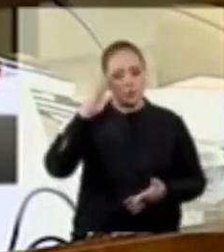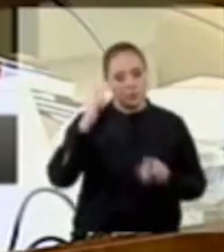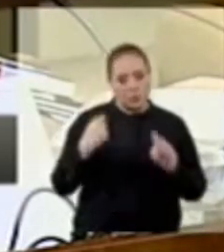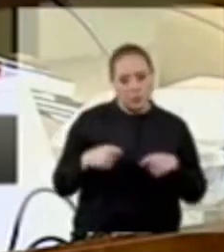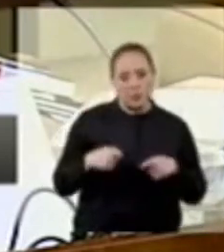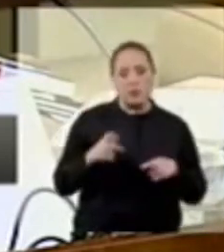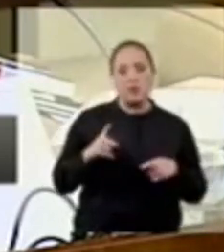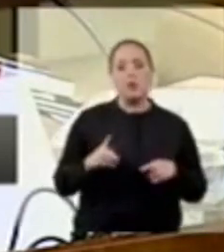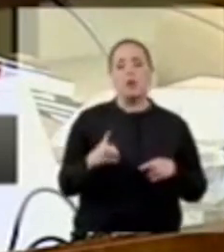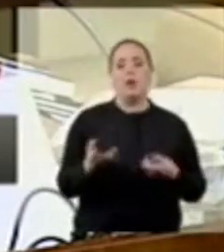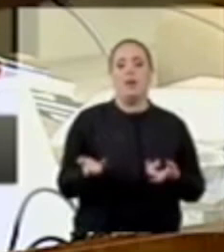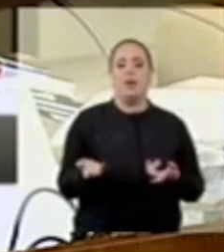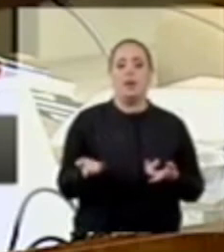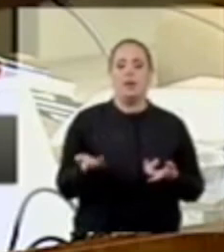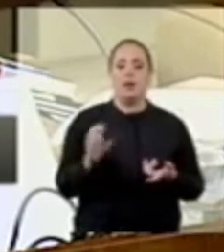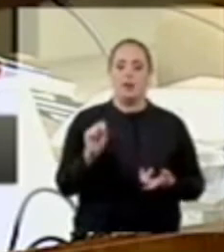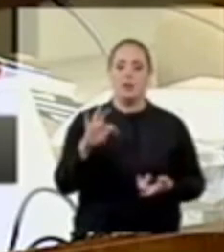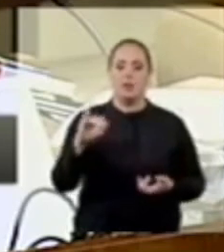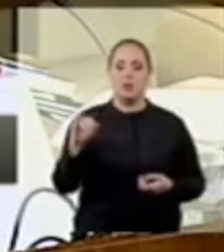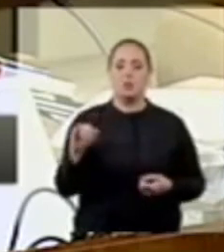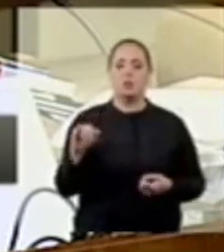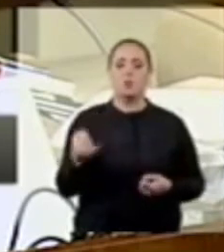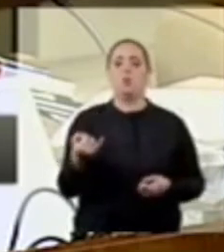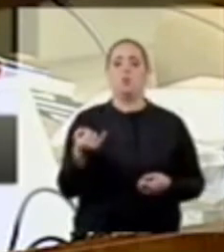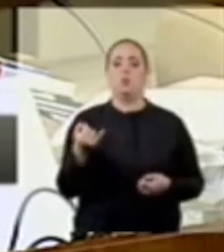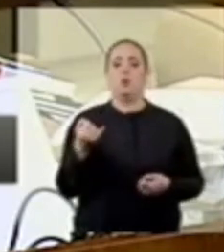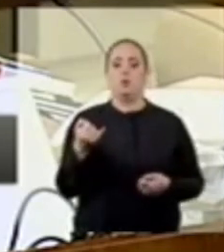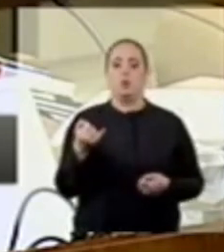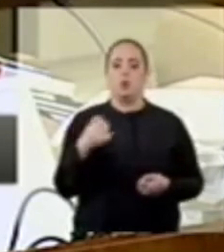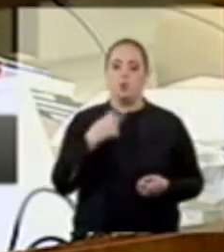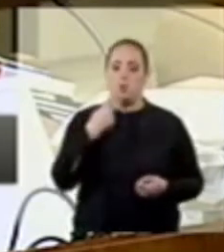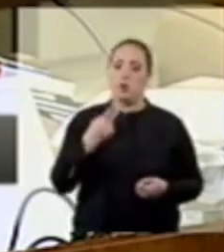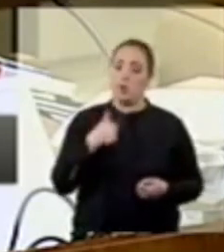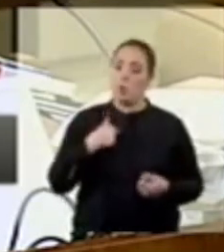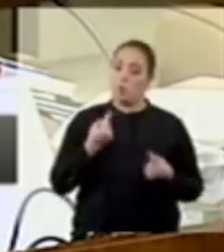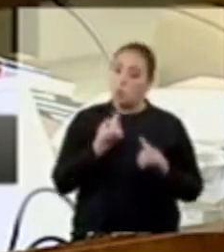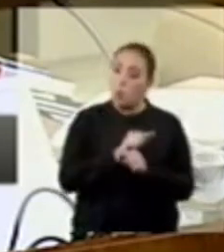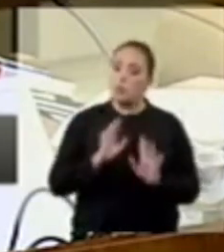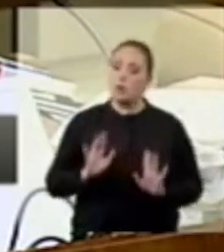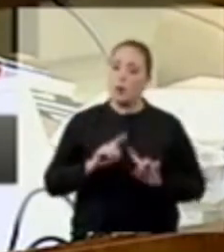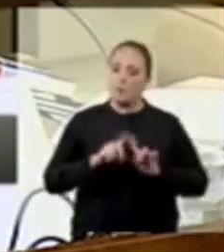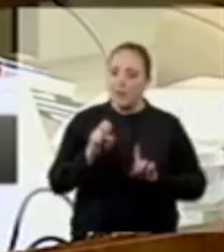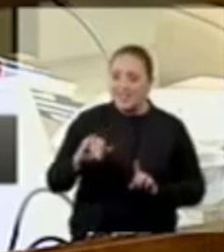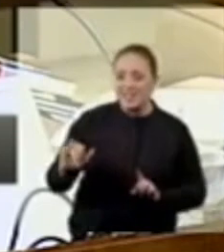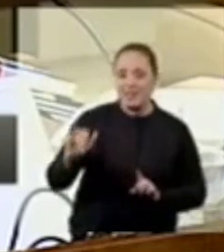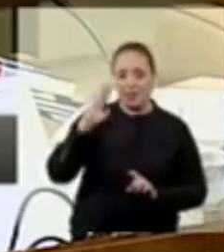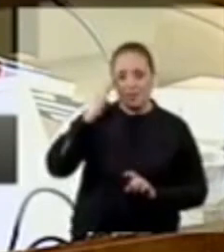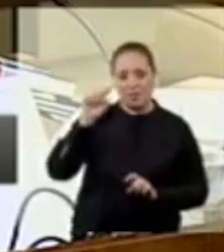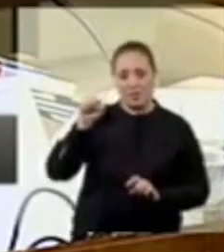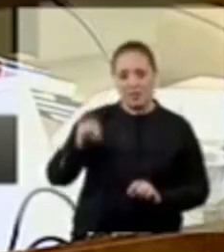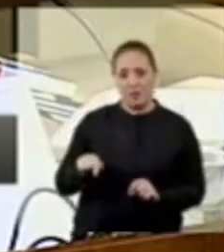ser a manifestação do superior tribunal de justiça repito sou contra mas se se entender isso